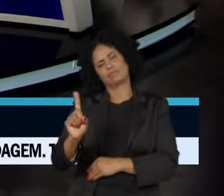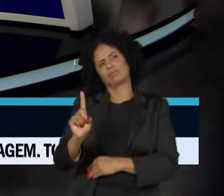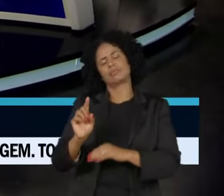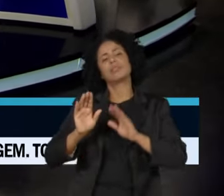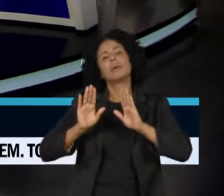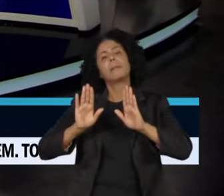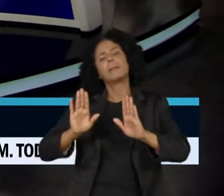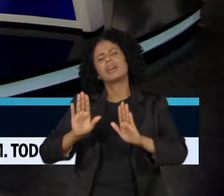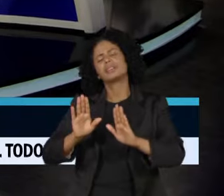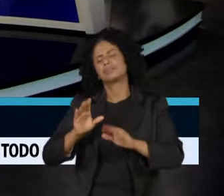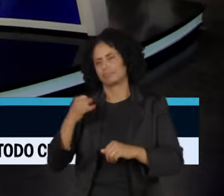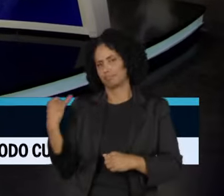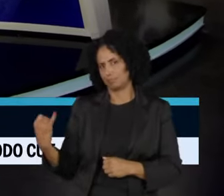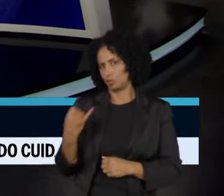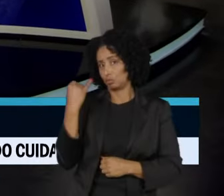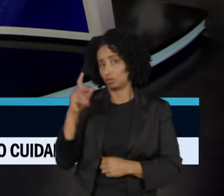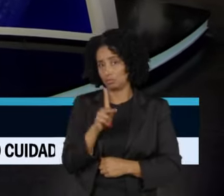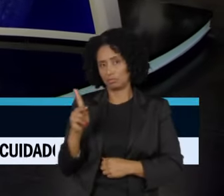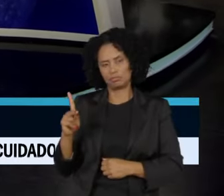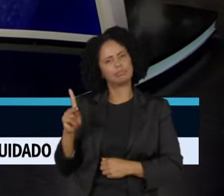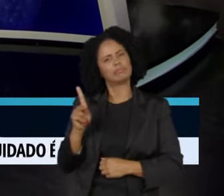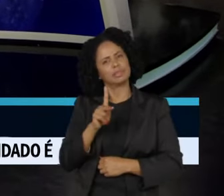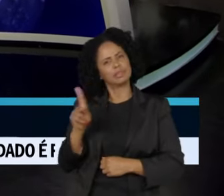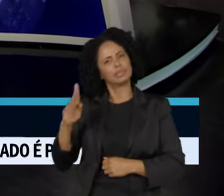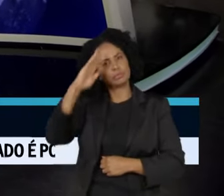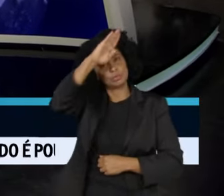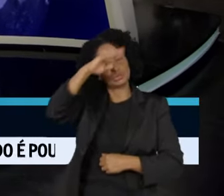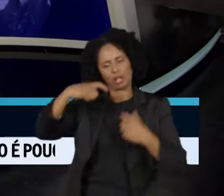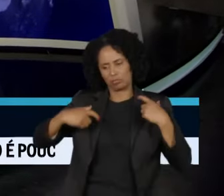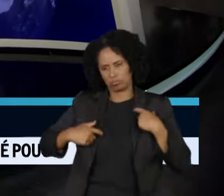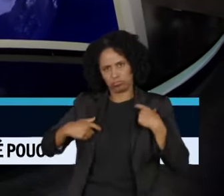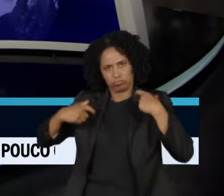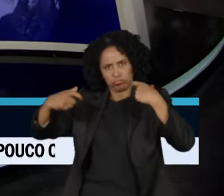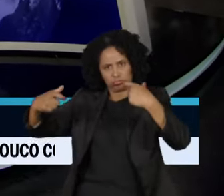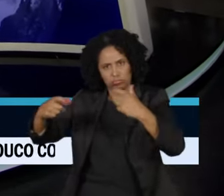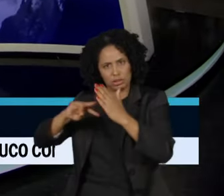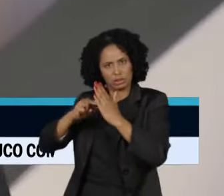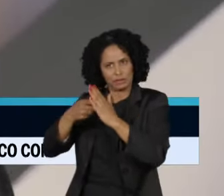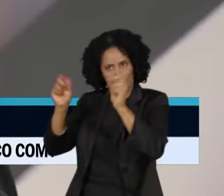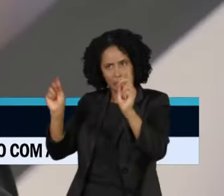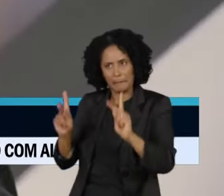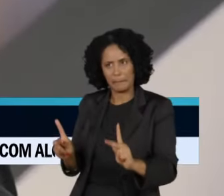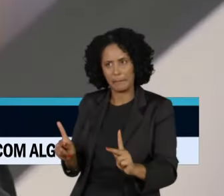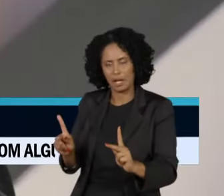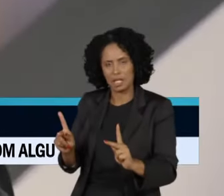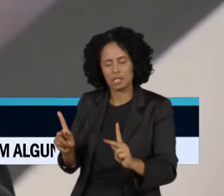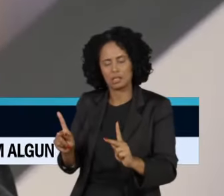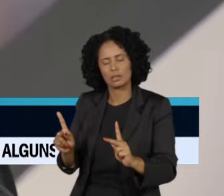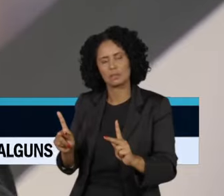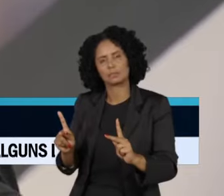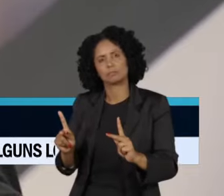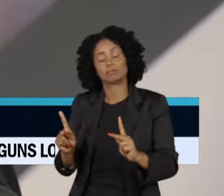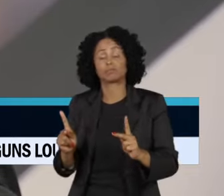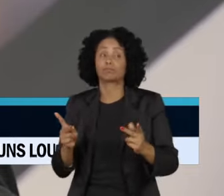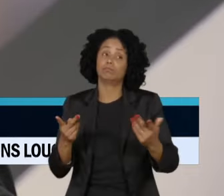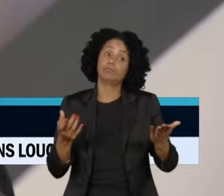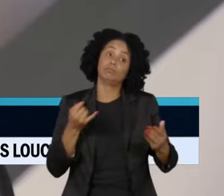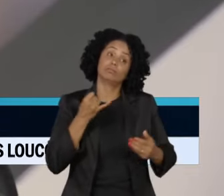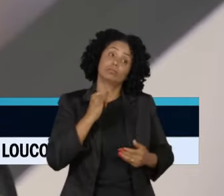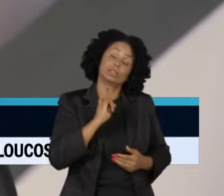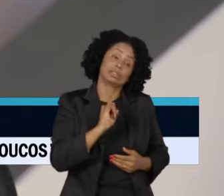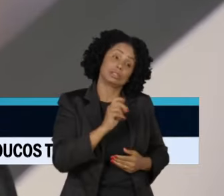seria importante que Bolsonaro fizesse isso para dar um sinal de pacificação no país? Se ele fizesse